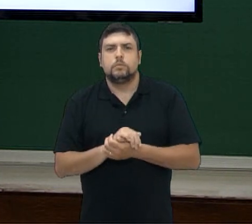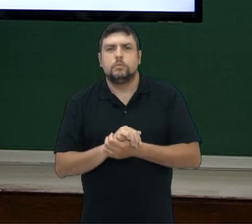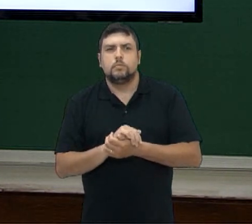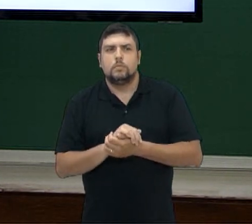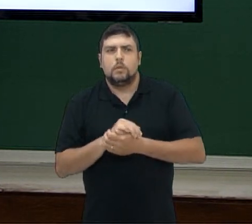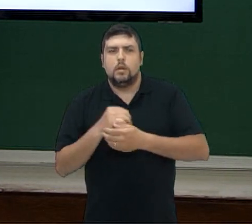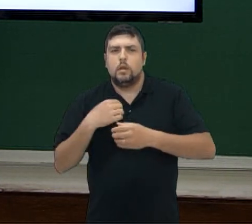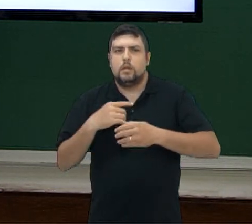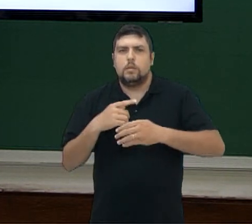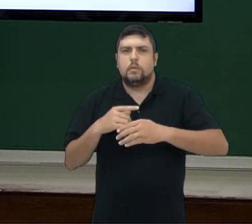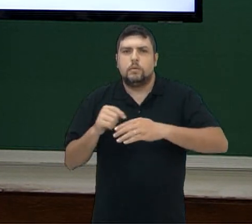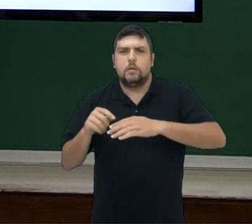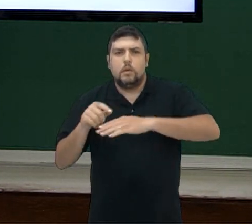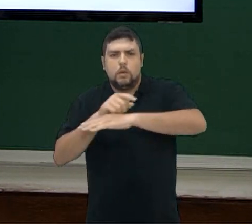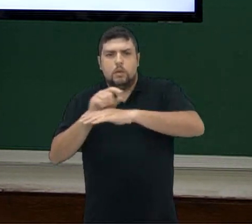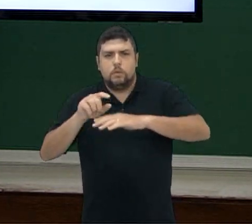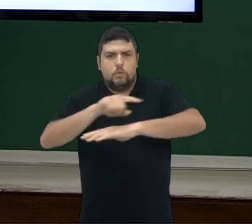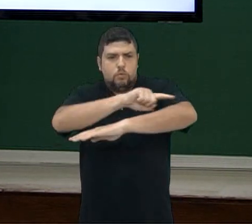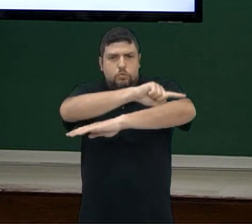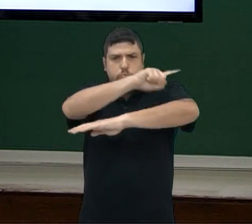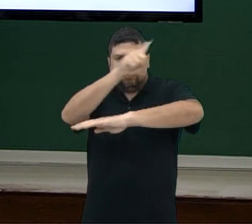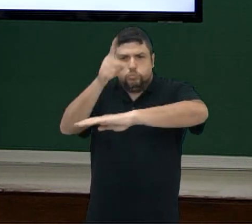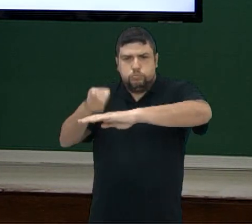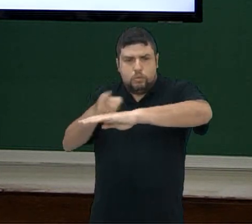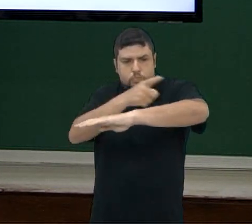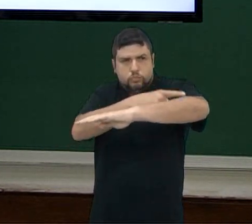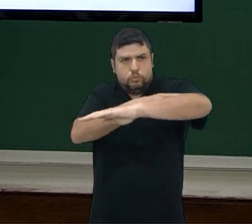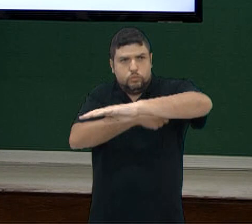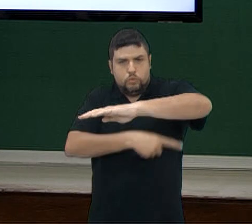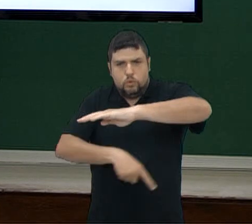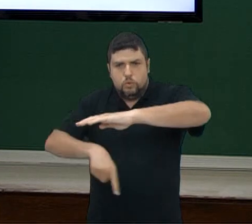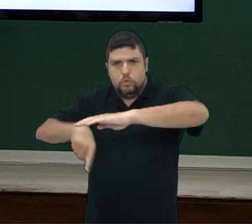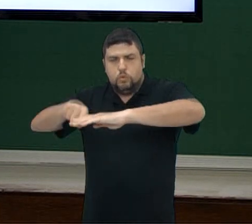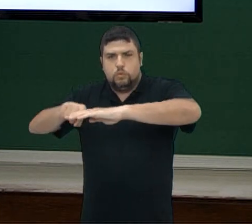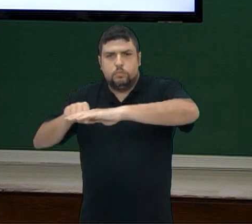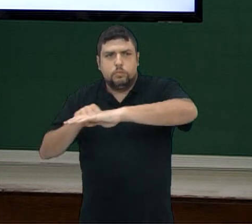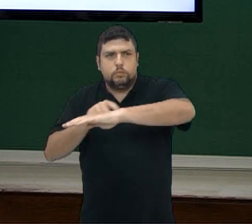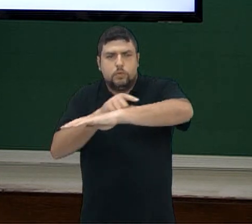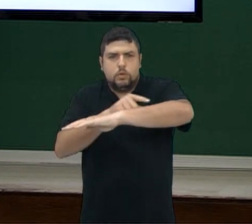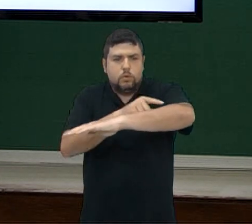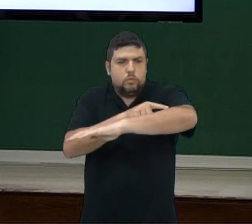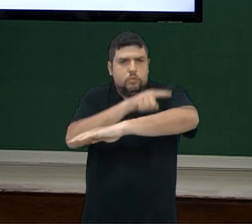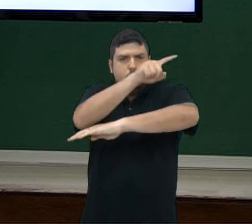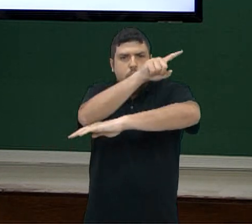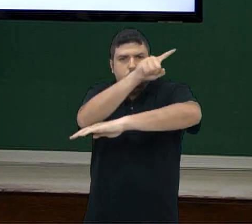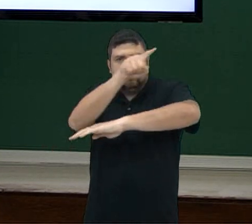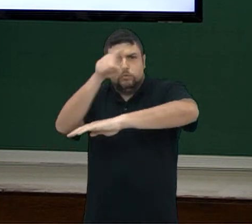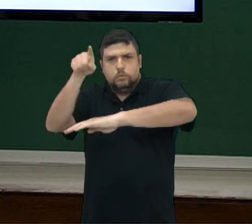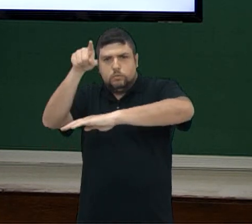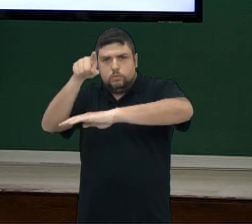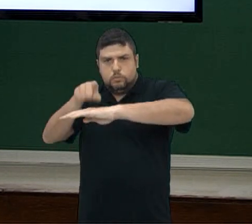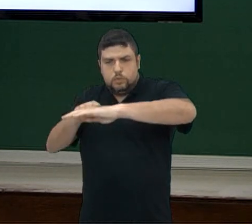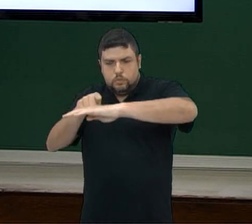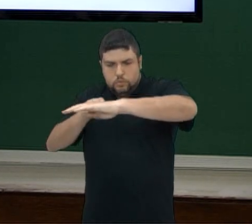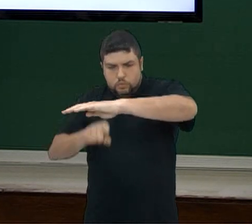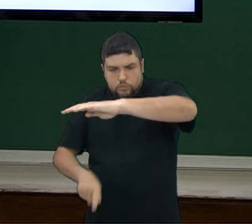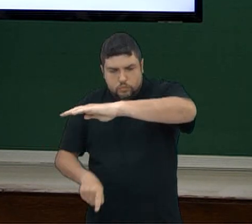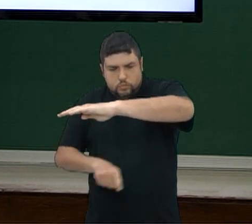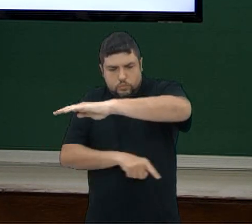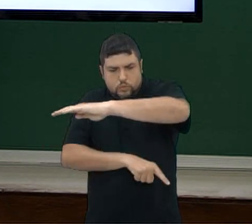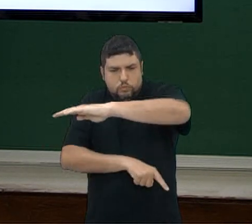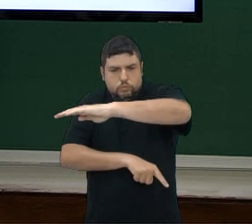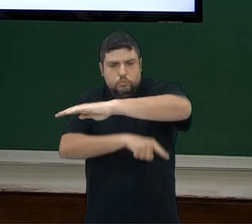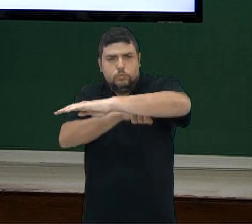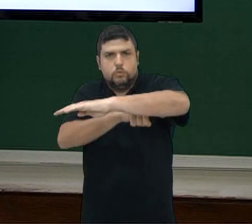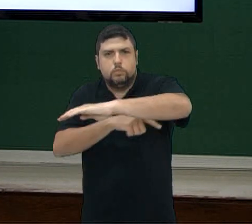aqui desenhado dentro dessa circunferência e aqui eu tenho um outro quadrado também desenhado dentro da circunferência. A gente